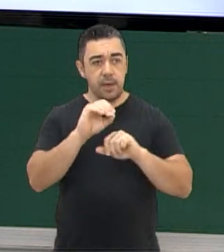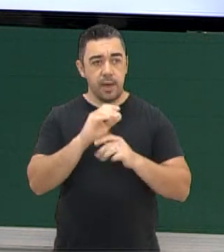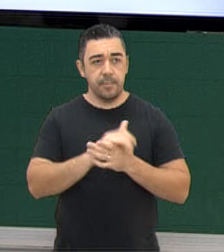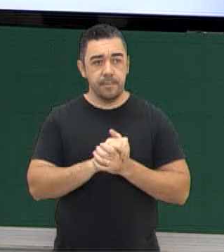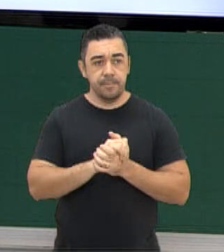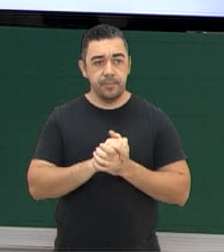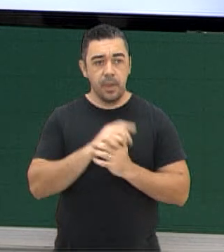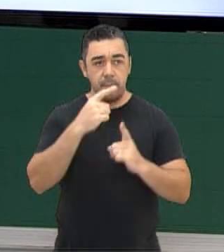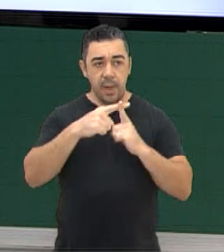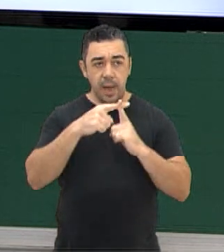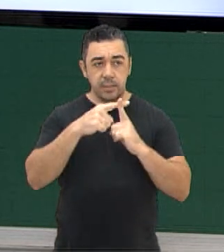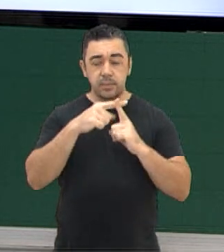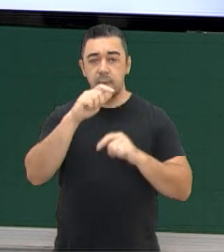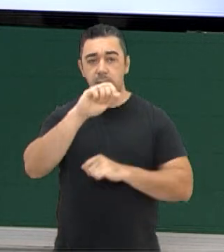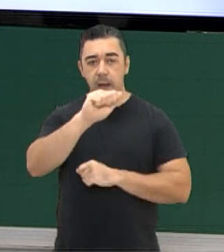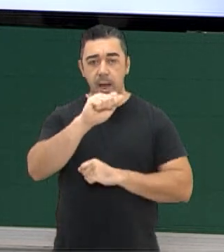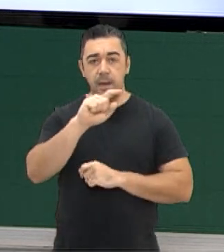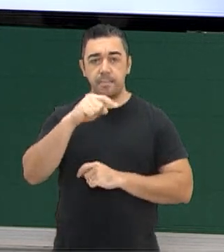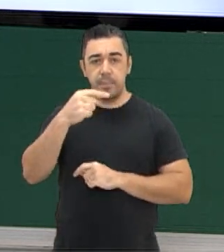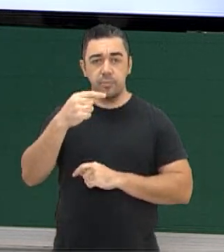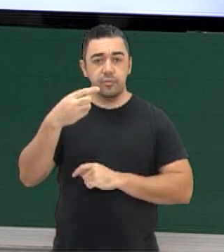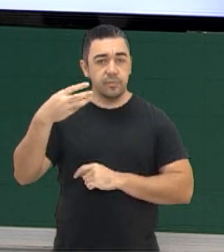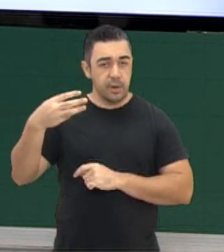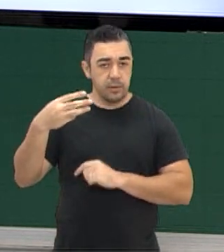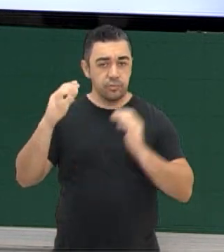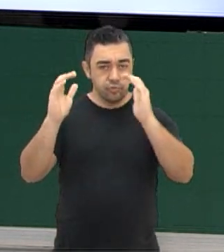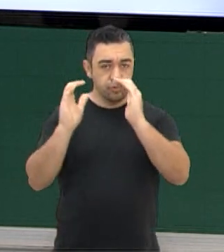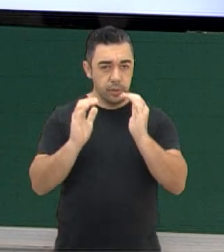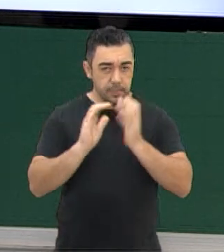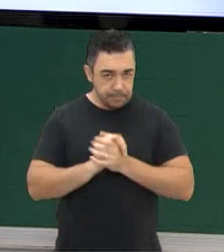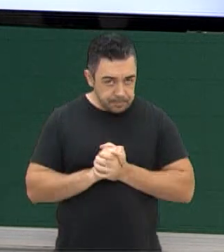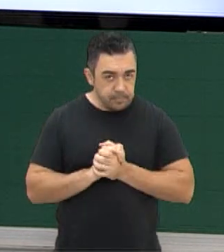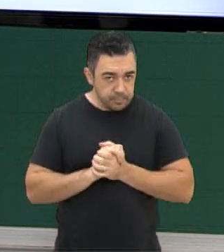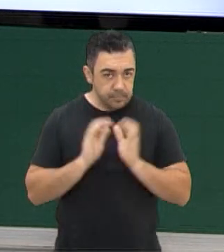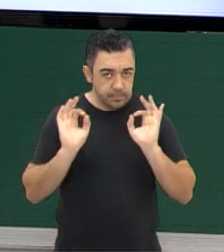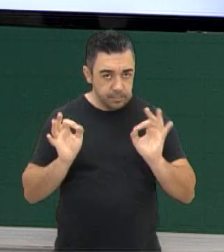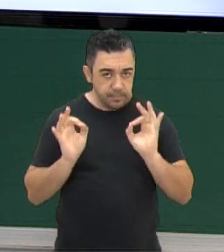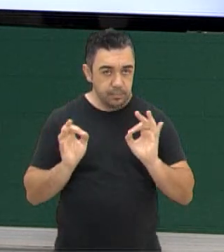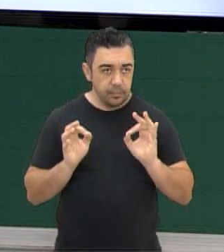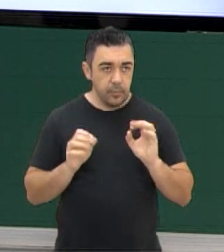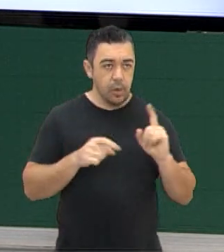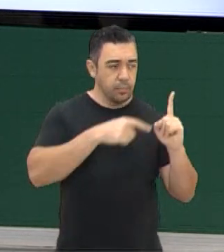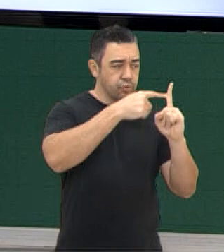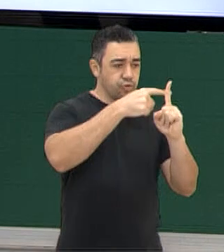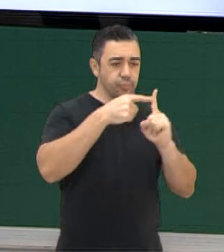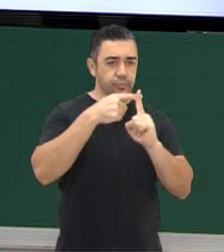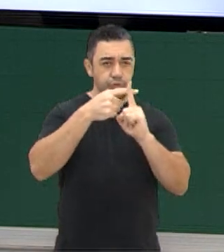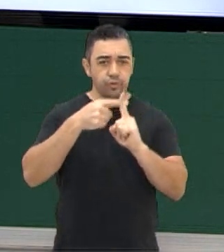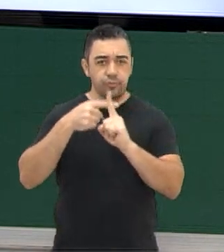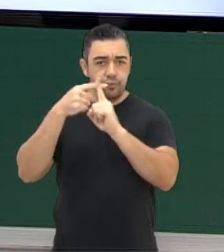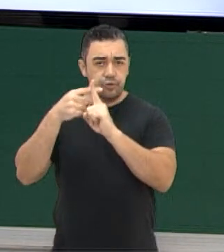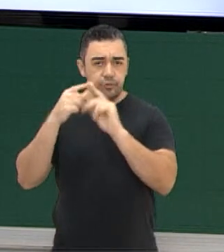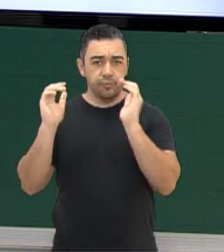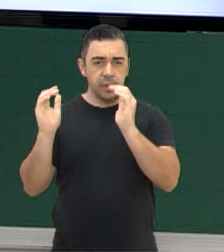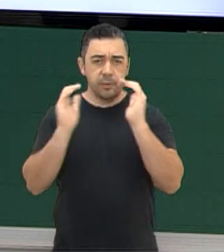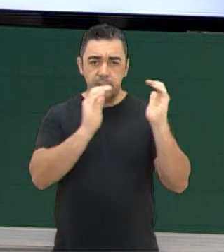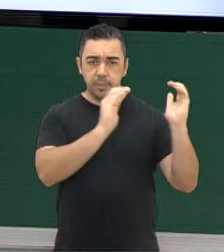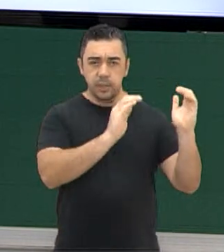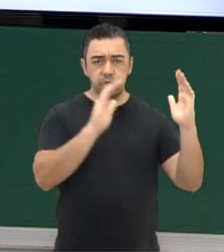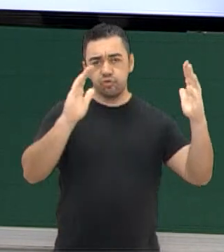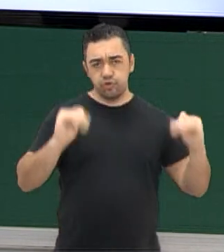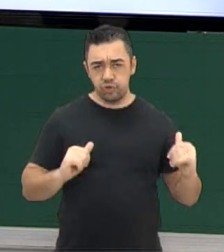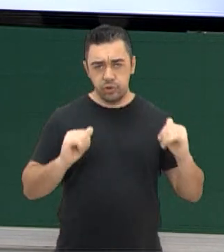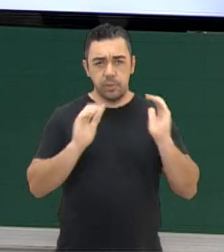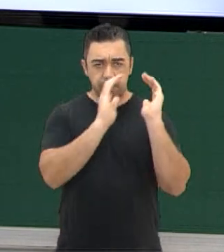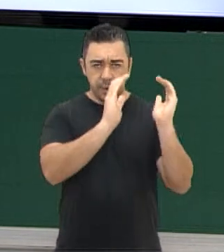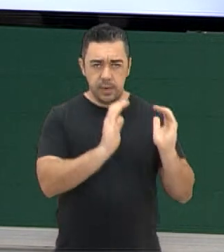parênteses, mais o A menos 3, que eu tirei do parênteses. Como todos os sinais são positivos entre os parênteses, é só eliminar os